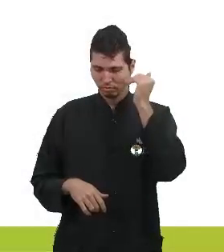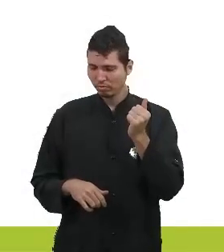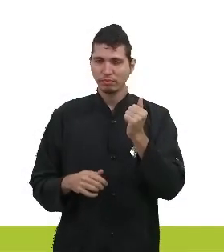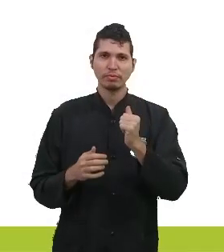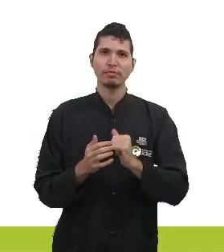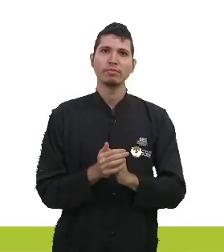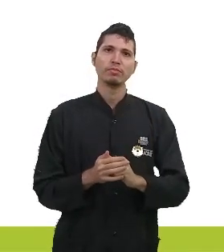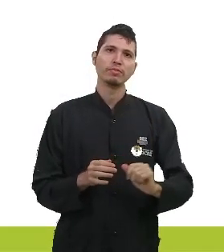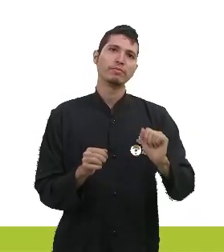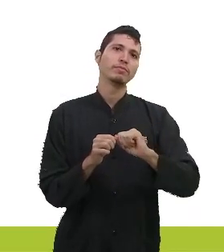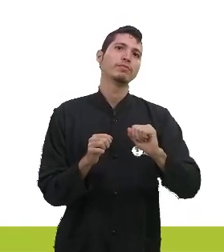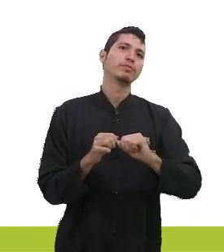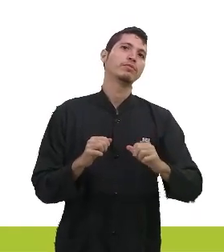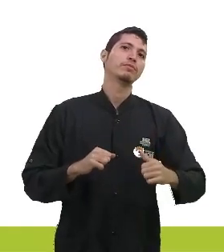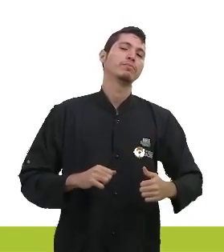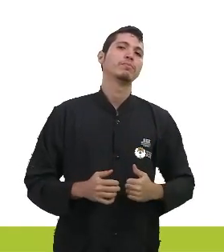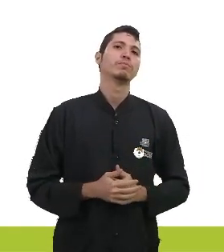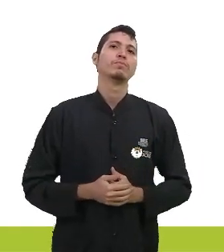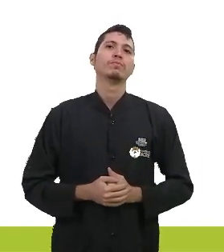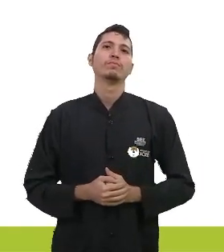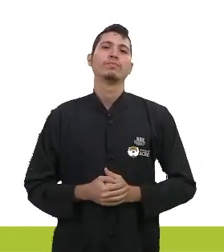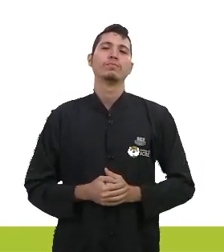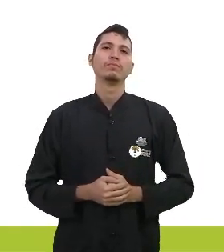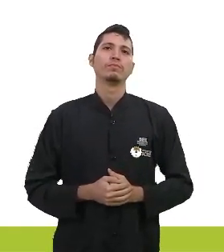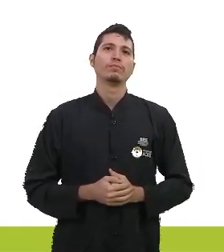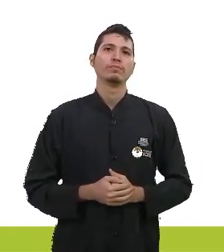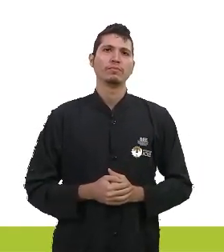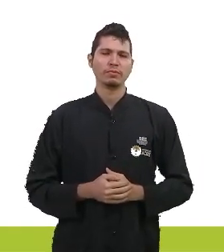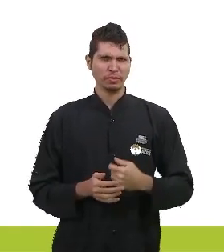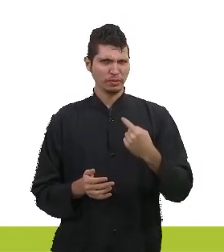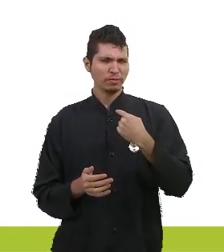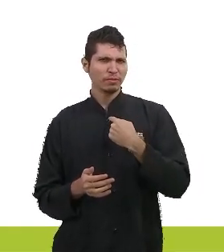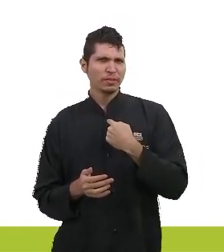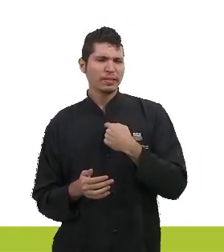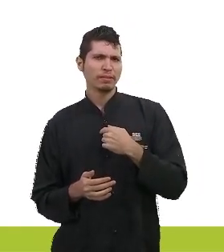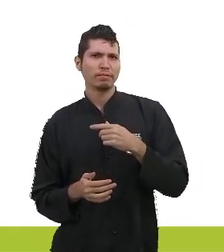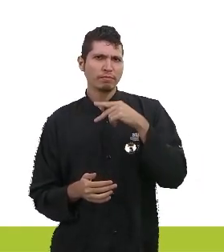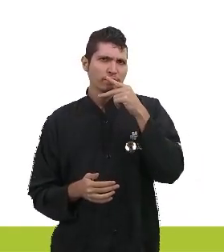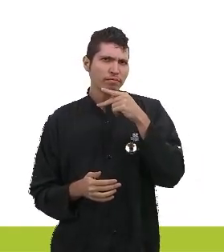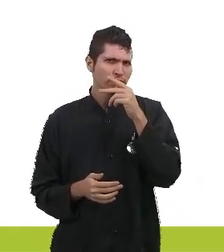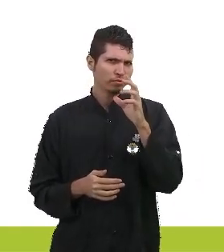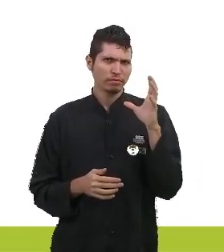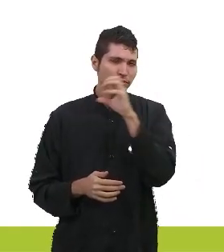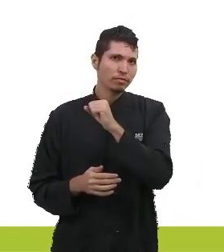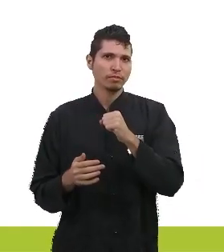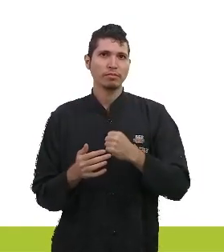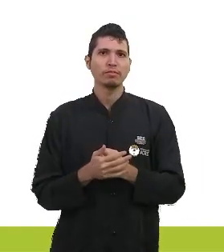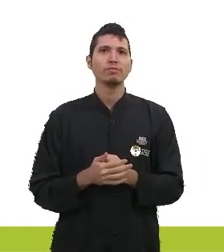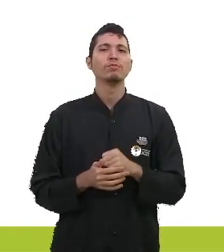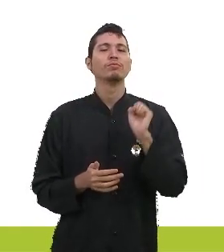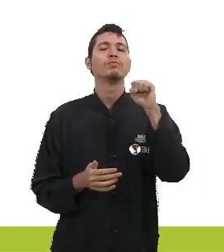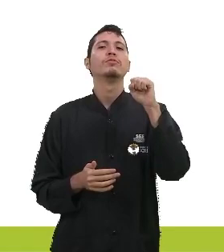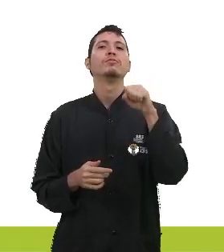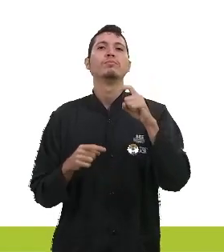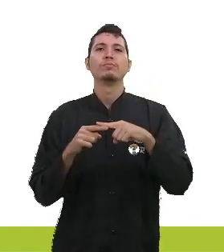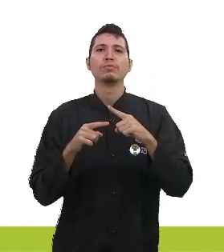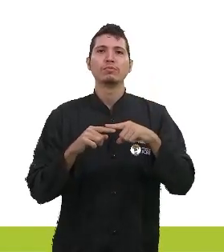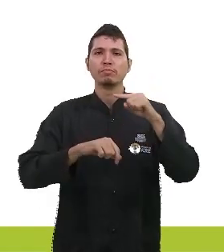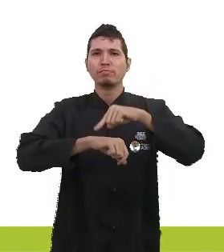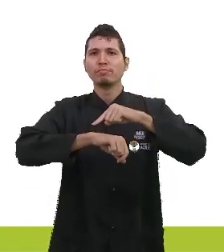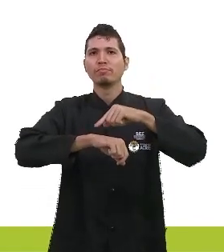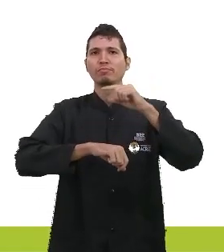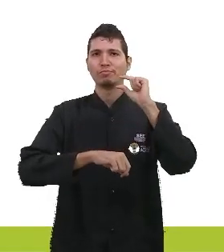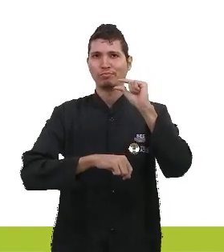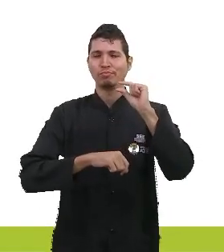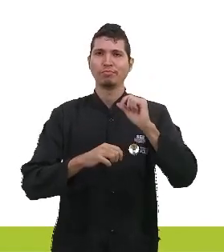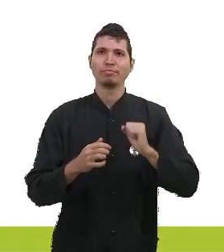mais um pouquinho. Eu tô falando rápido? Tô, professor. Vai devagar, porque eu tenho pouco tempo. Bora lá. Ó, aí como é que a gente